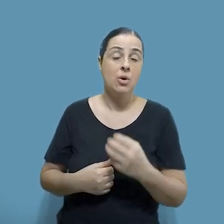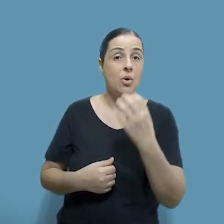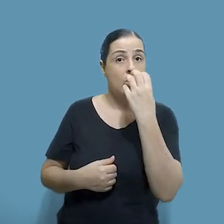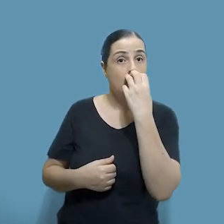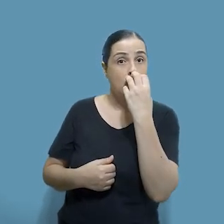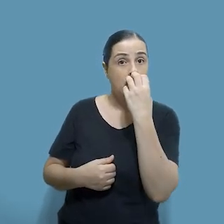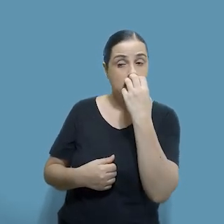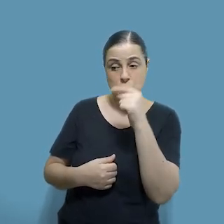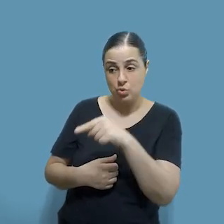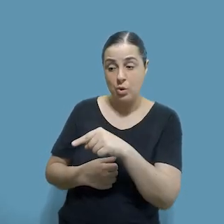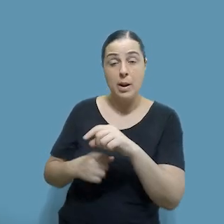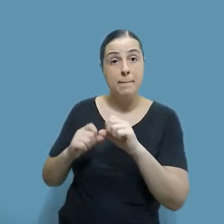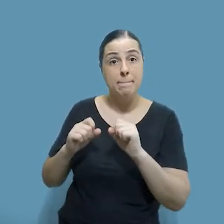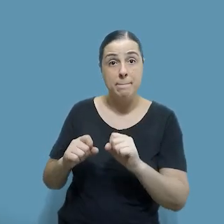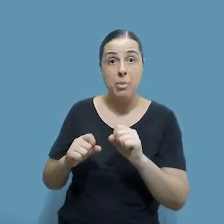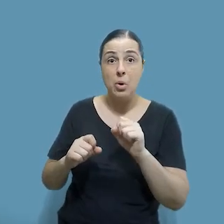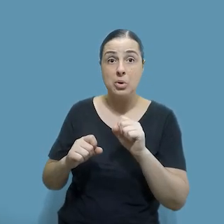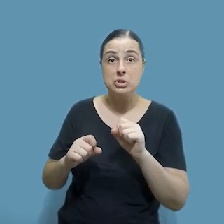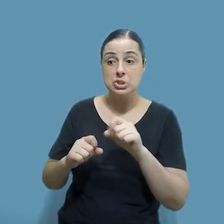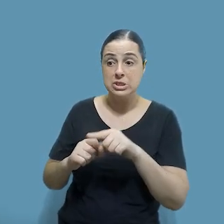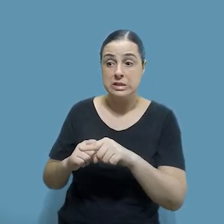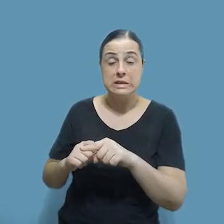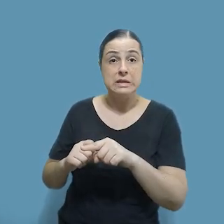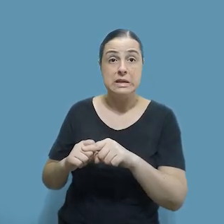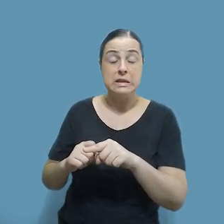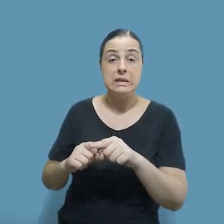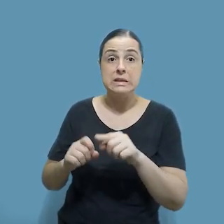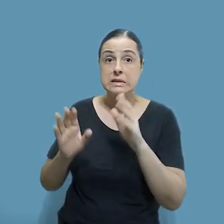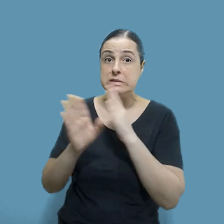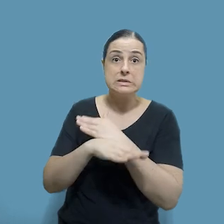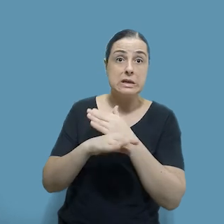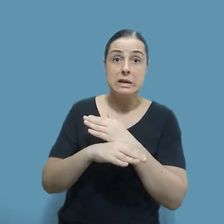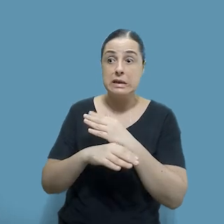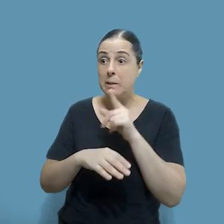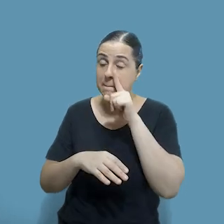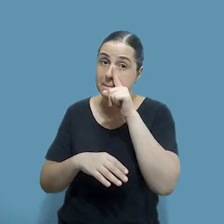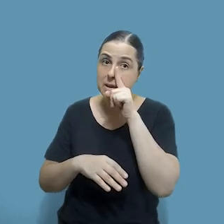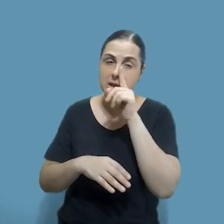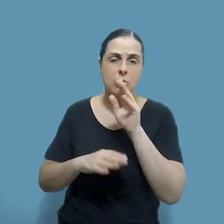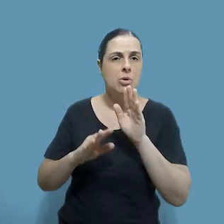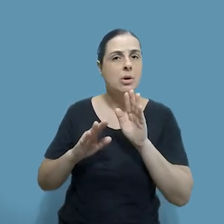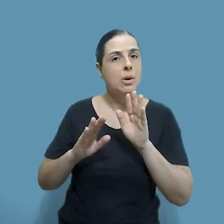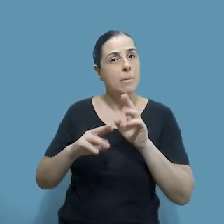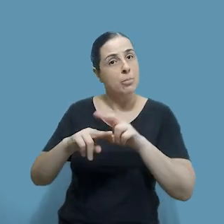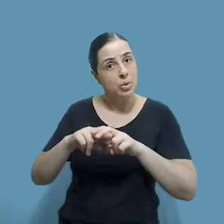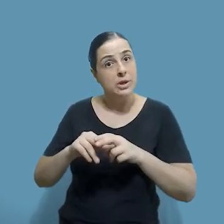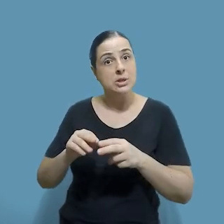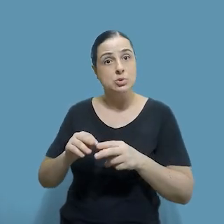está guiando em perigo, né? Então, perguntar sempre.